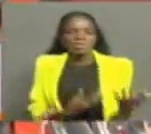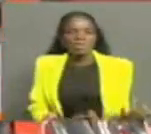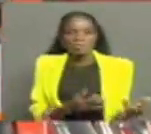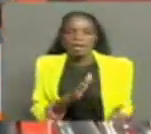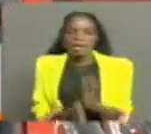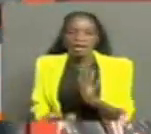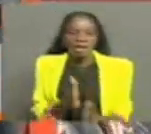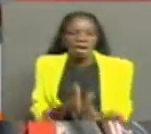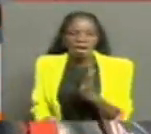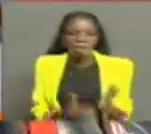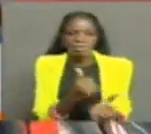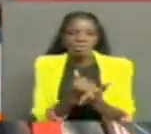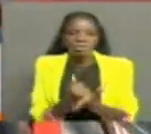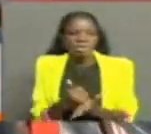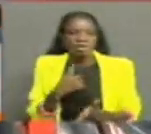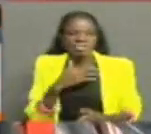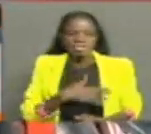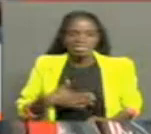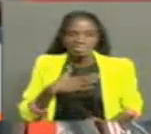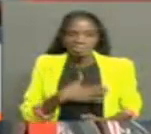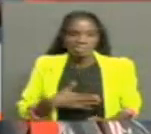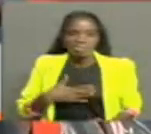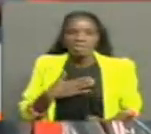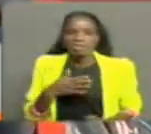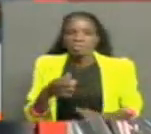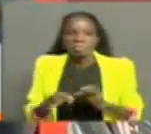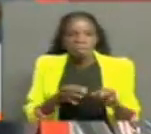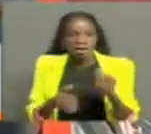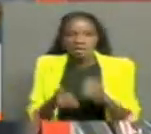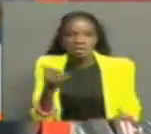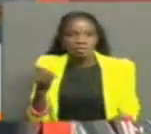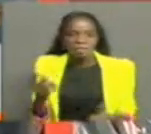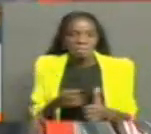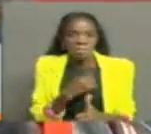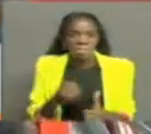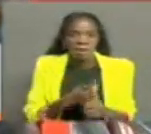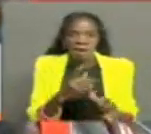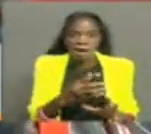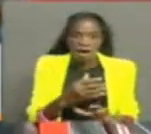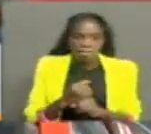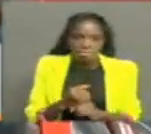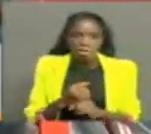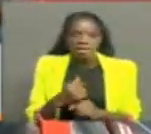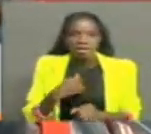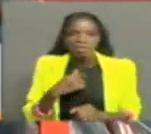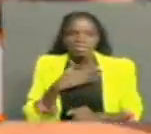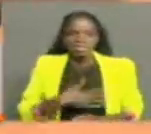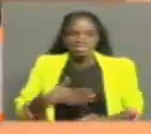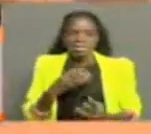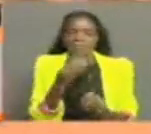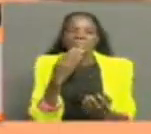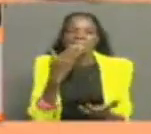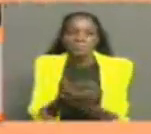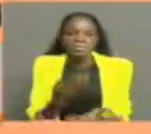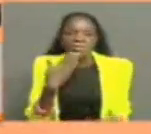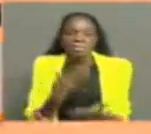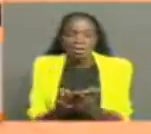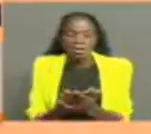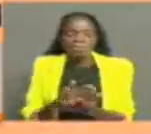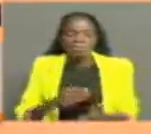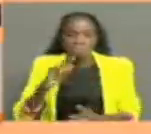Para mim, não tem como falar. É a primeira minha oferta, e eu estou muito grato por isso. Na próxima